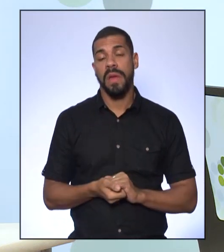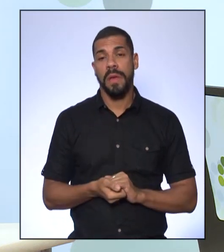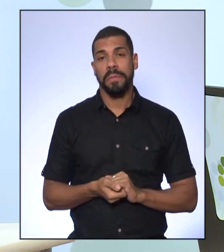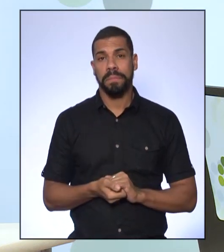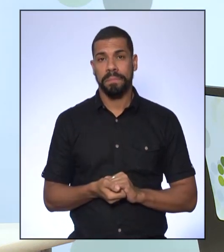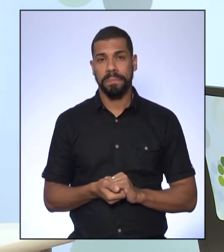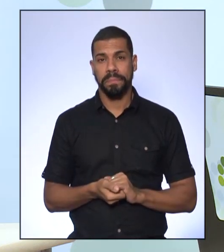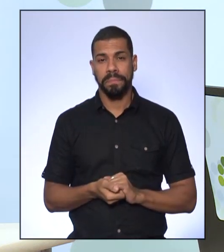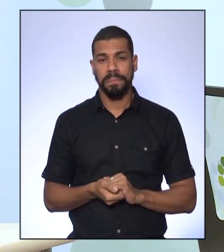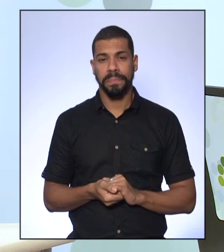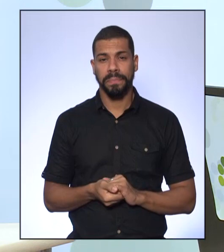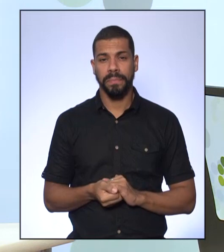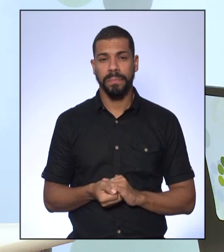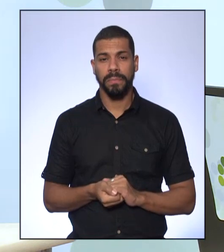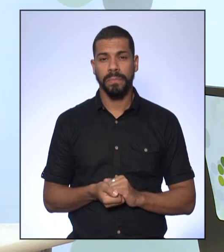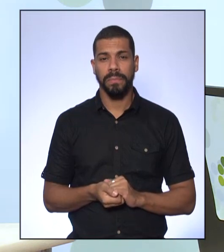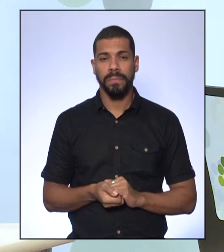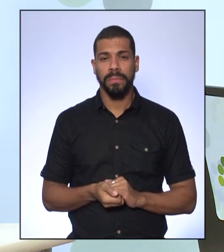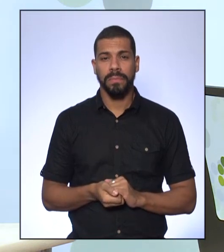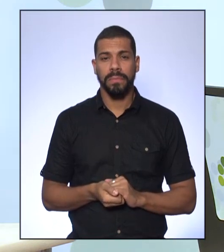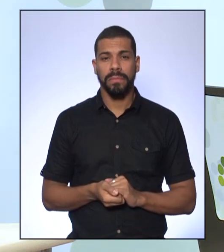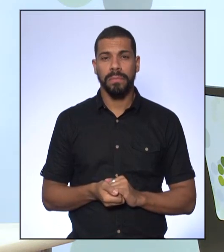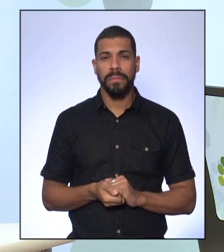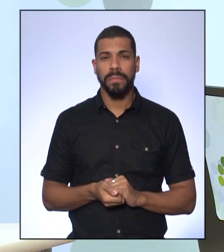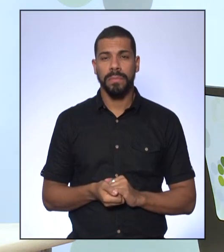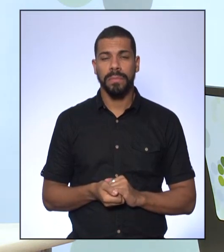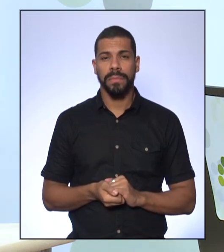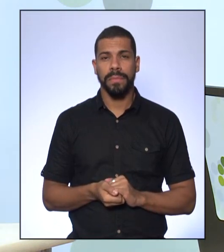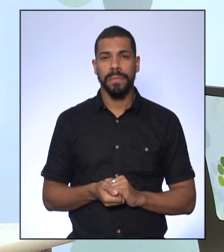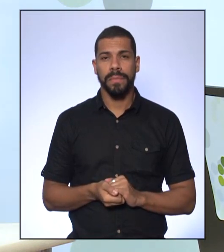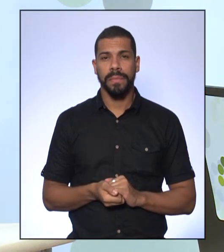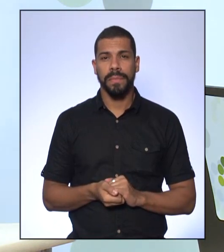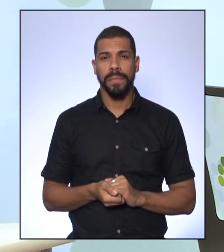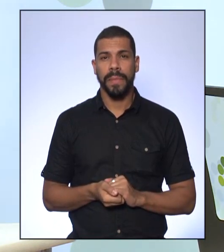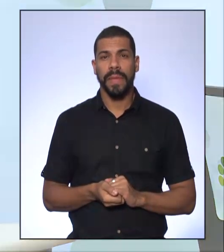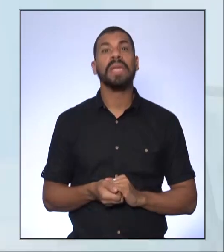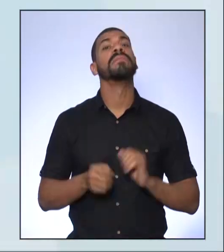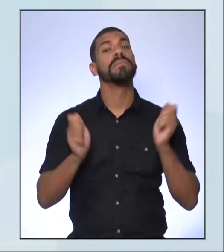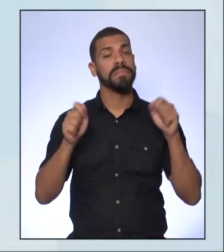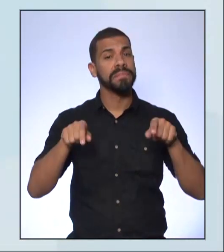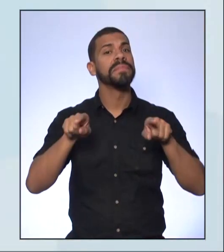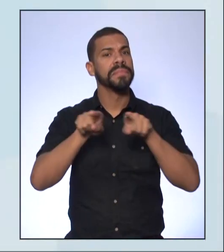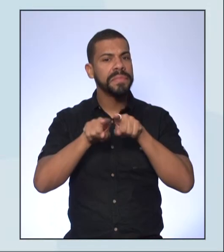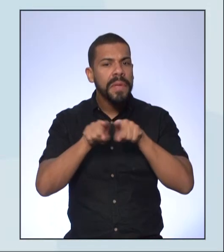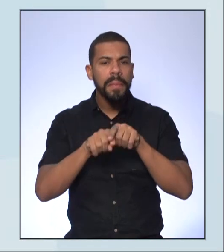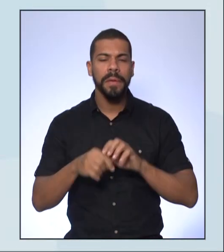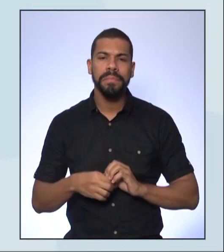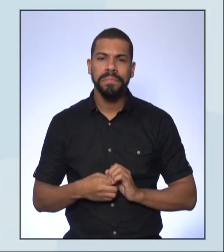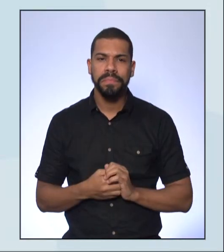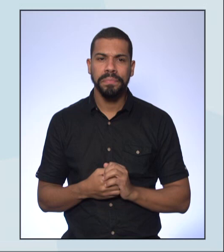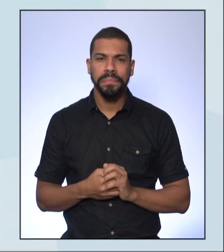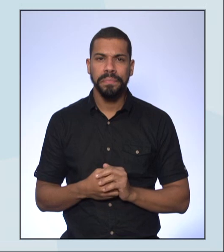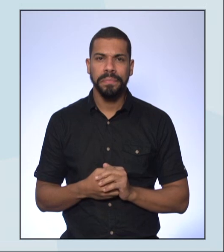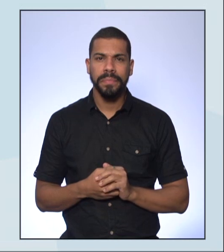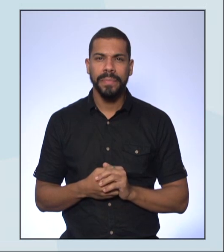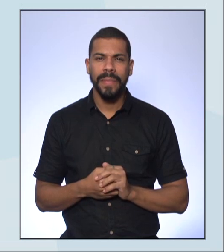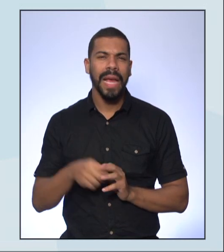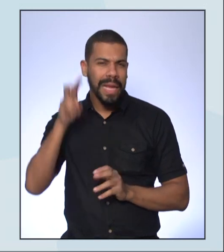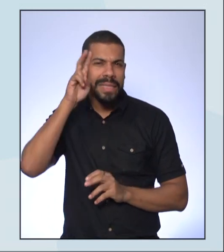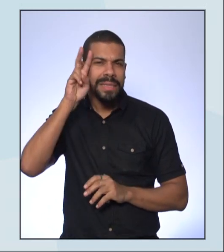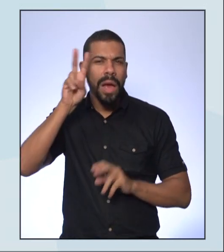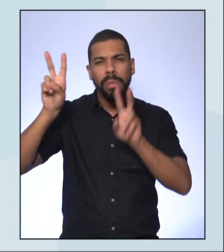nesse sentido, tá? E aí a utilização do sensoriamento remoto, que eu falei para vocês, né, que é o tema da aula